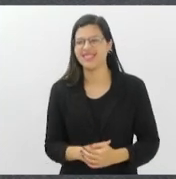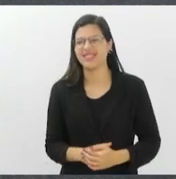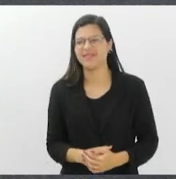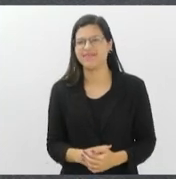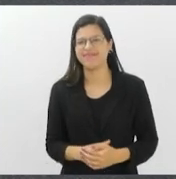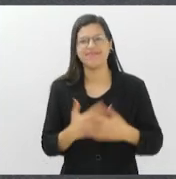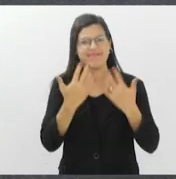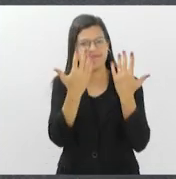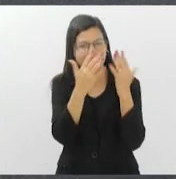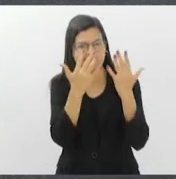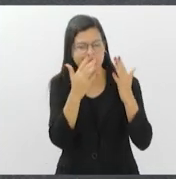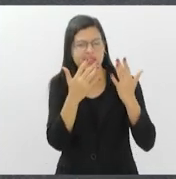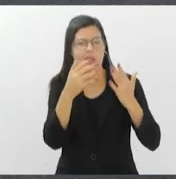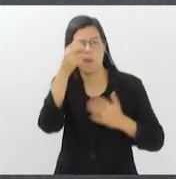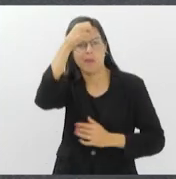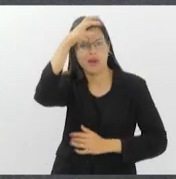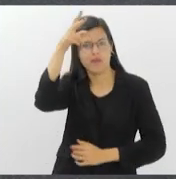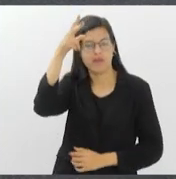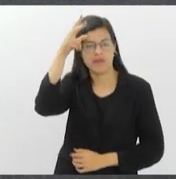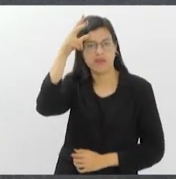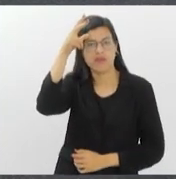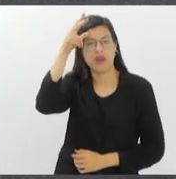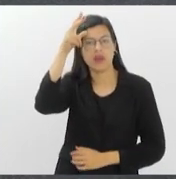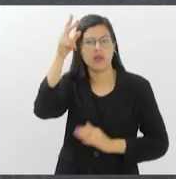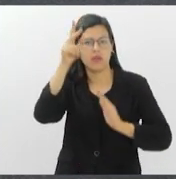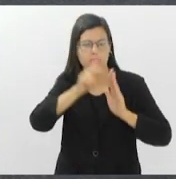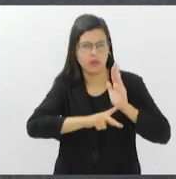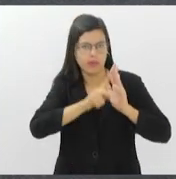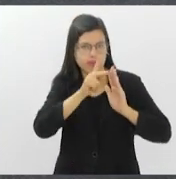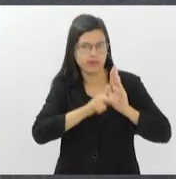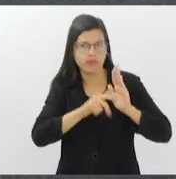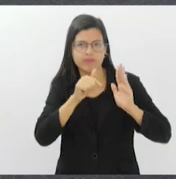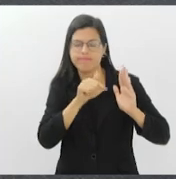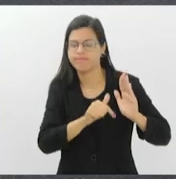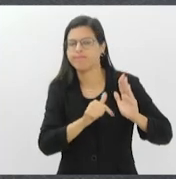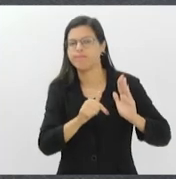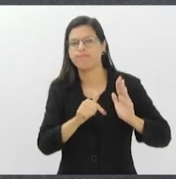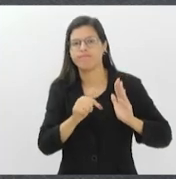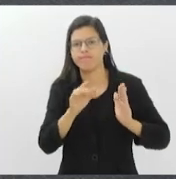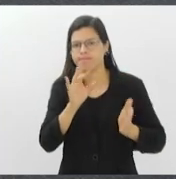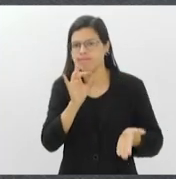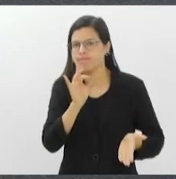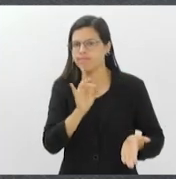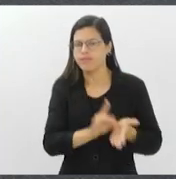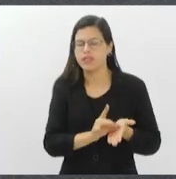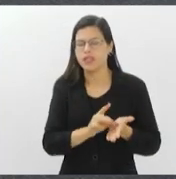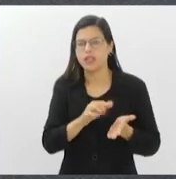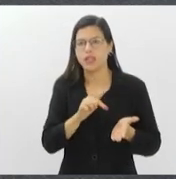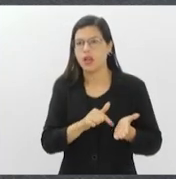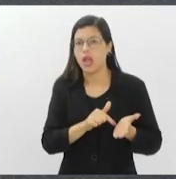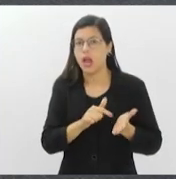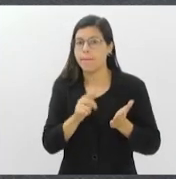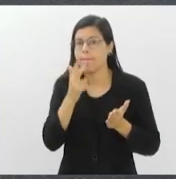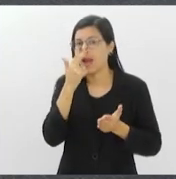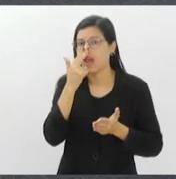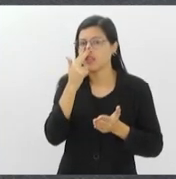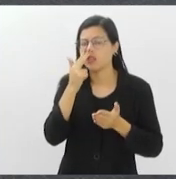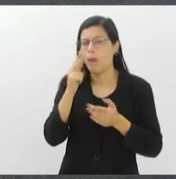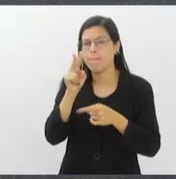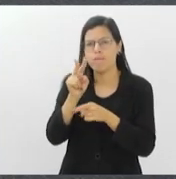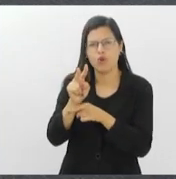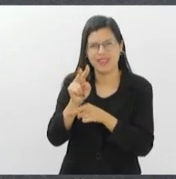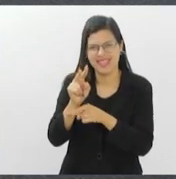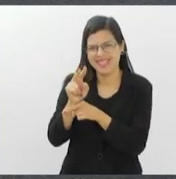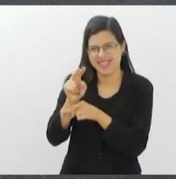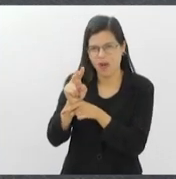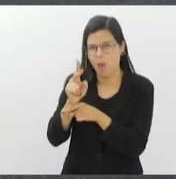meu parabéns ao prefeito, não só pelo projeto, que é, de fato, uma proteção a mais